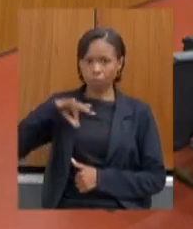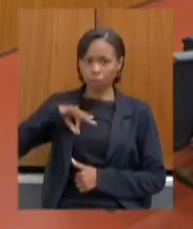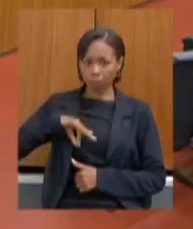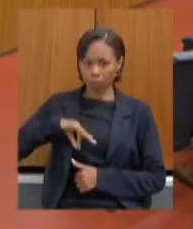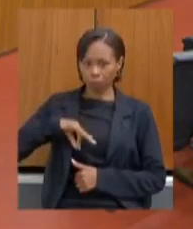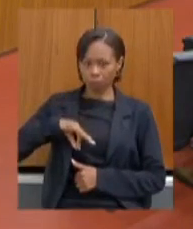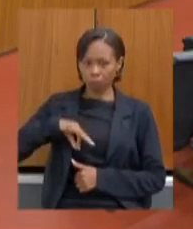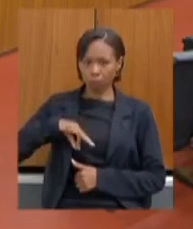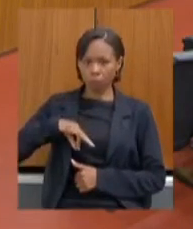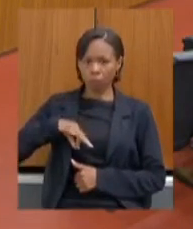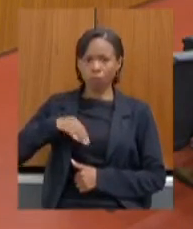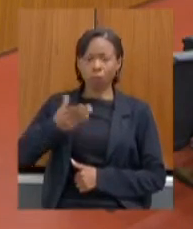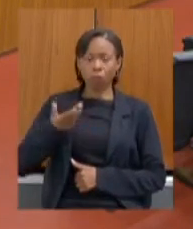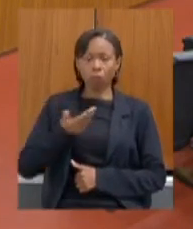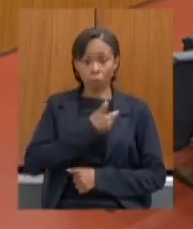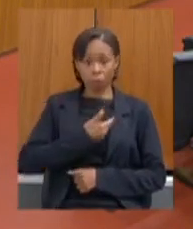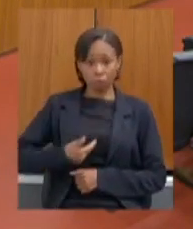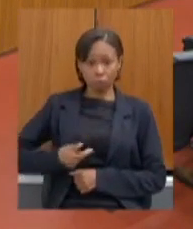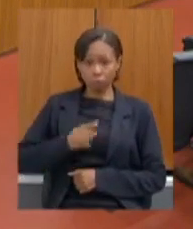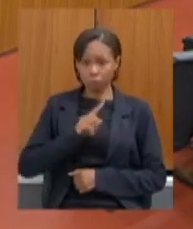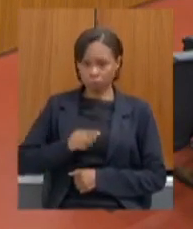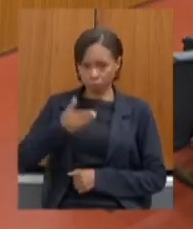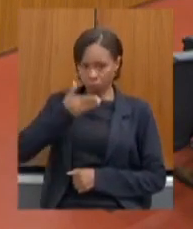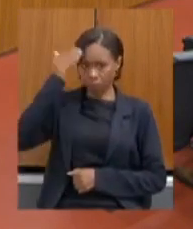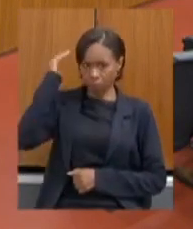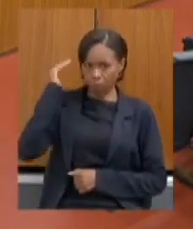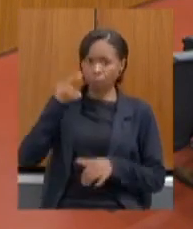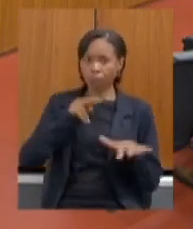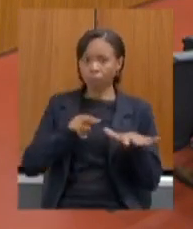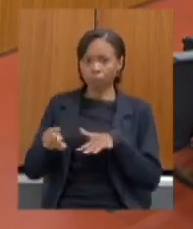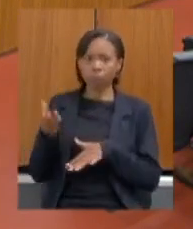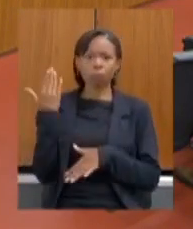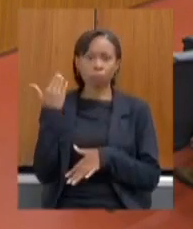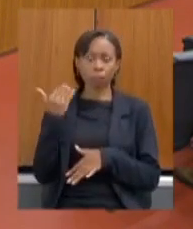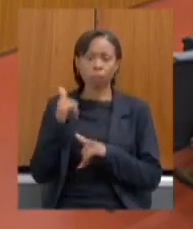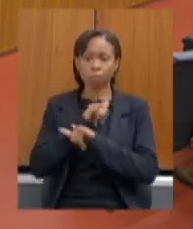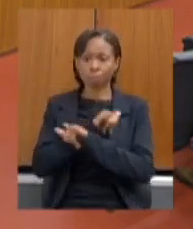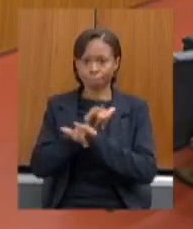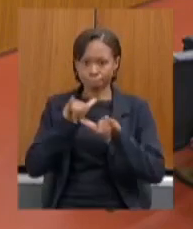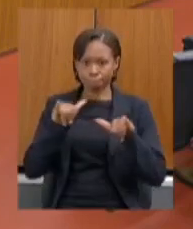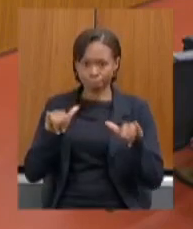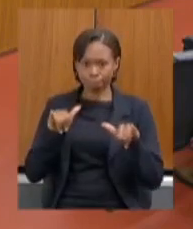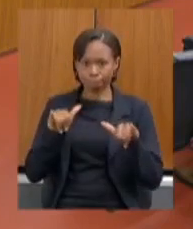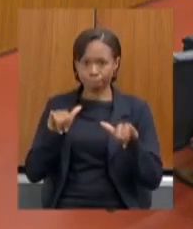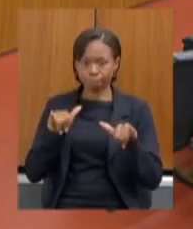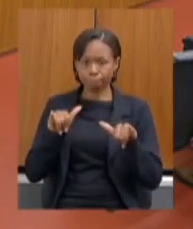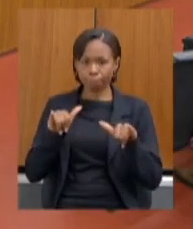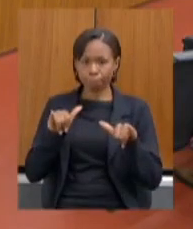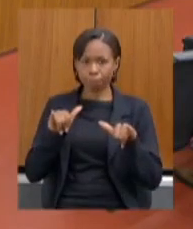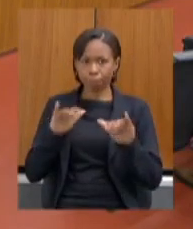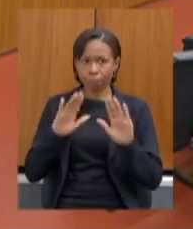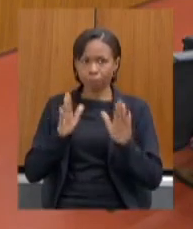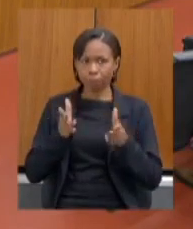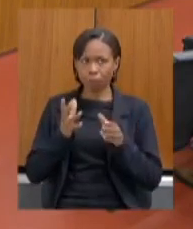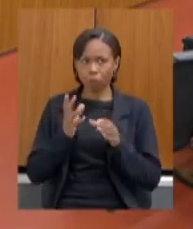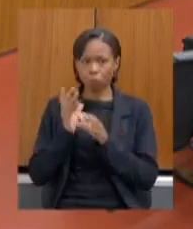Governador Romeu Zema anunciou na semana passada, após, se não me engano, três anos,